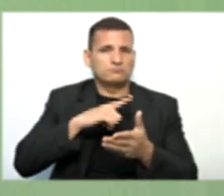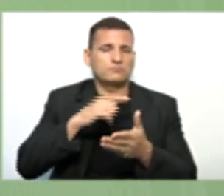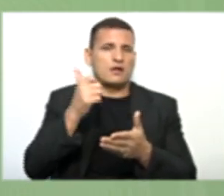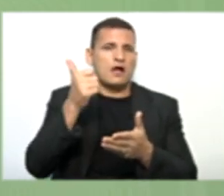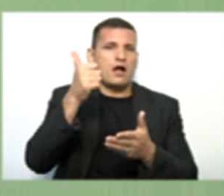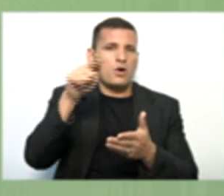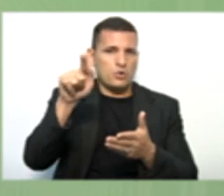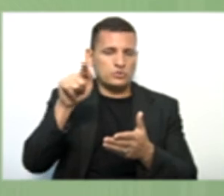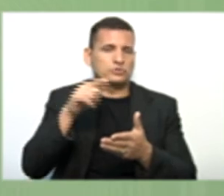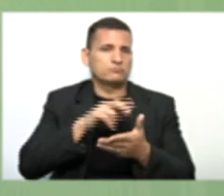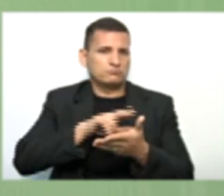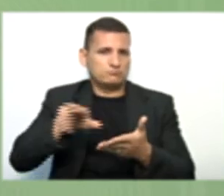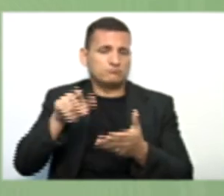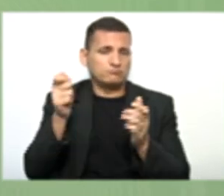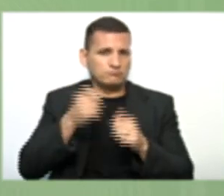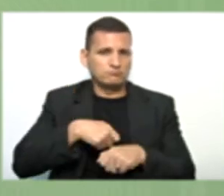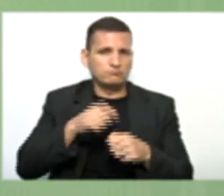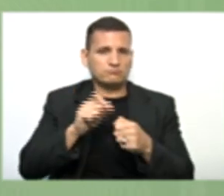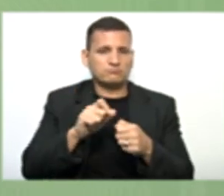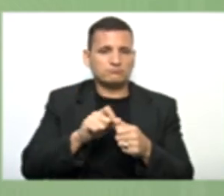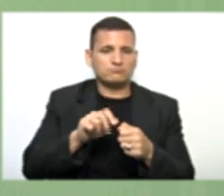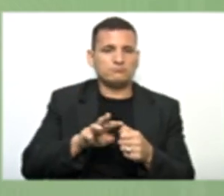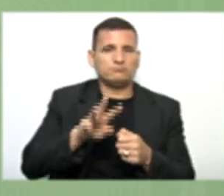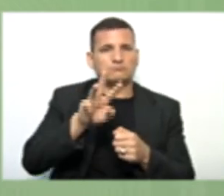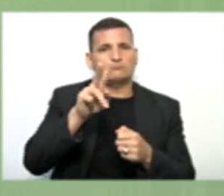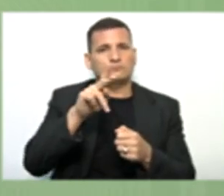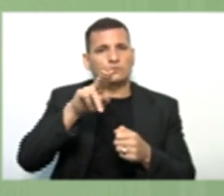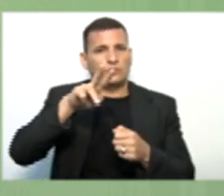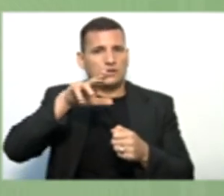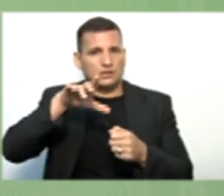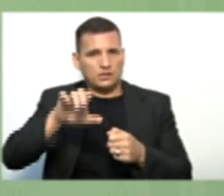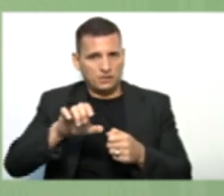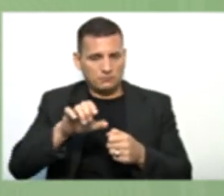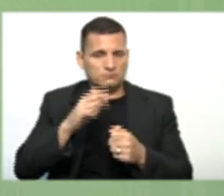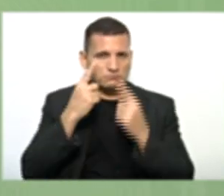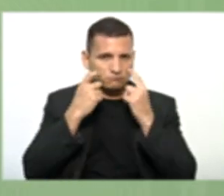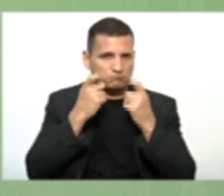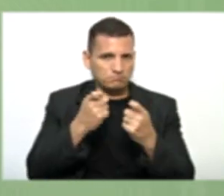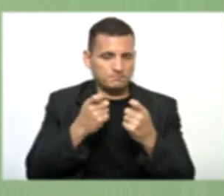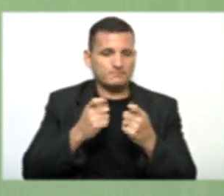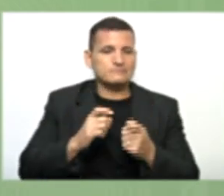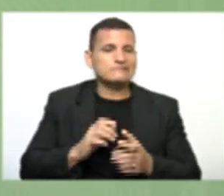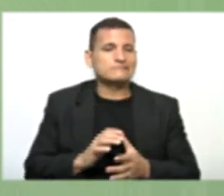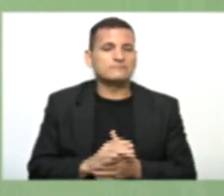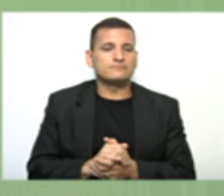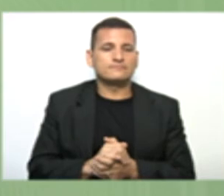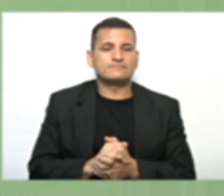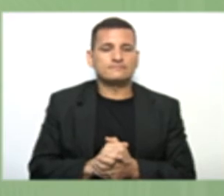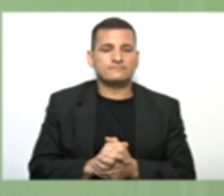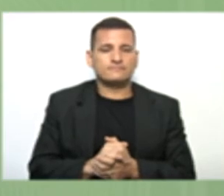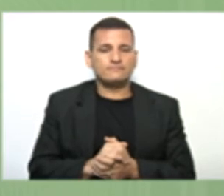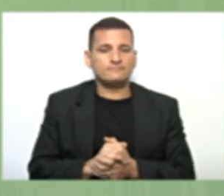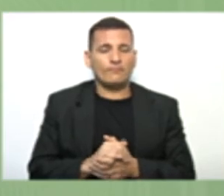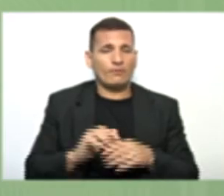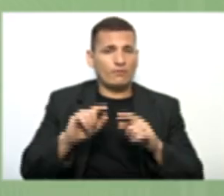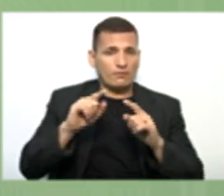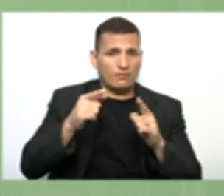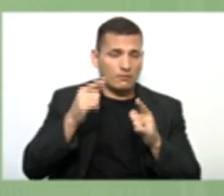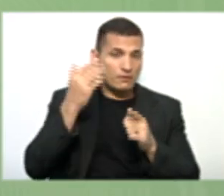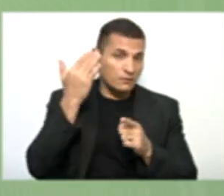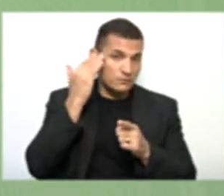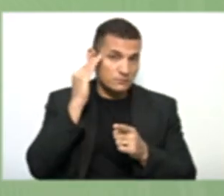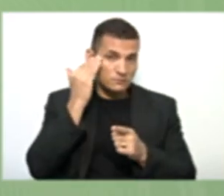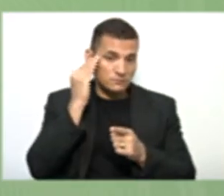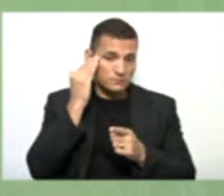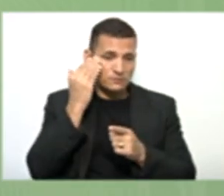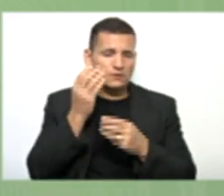gente pode fazer usando o while. É muito interessante, tá? Entretanto, para entendermos